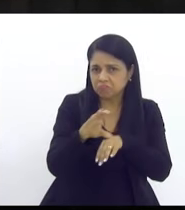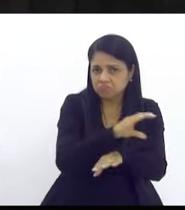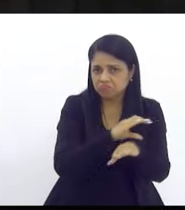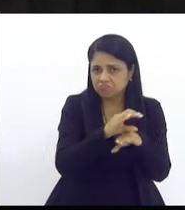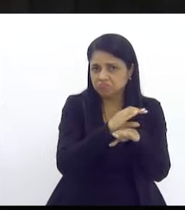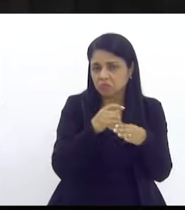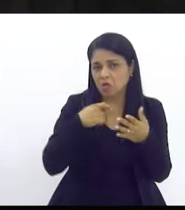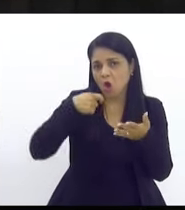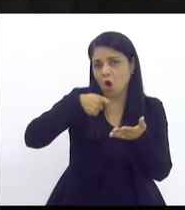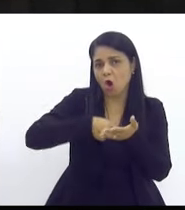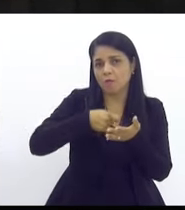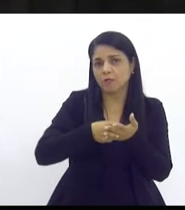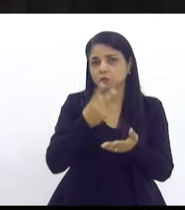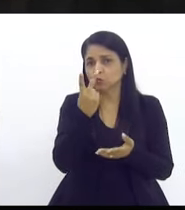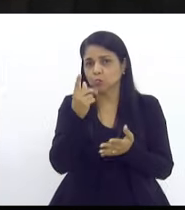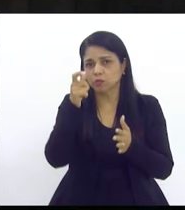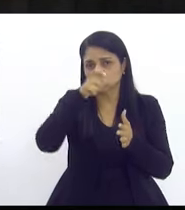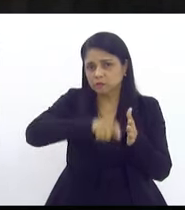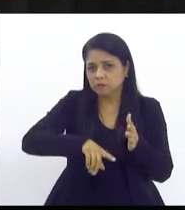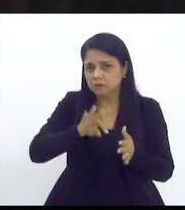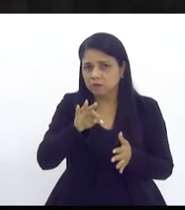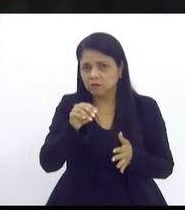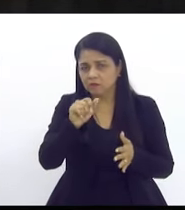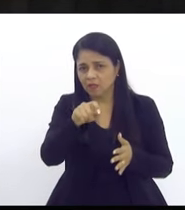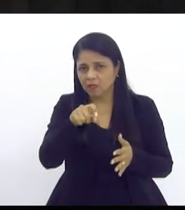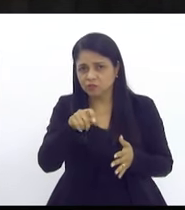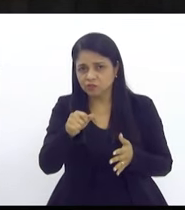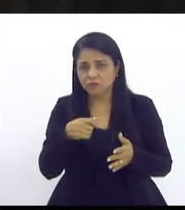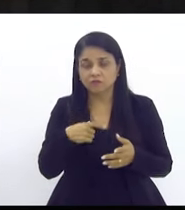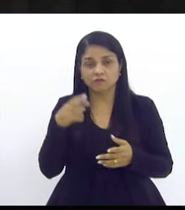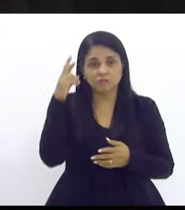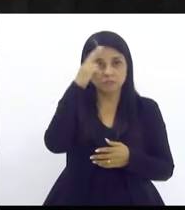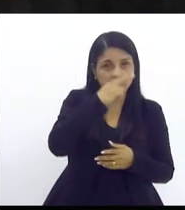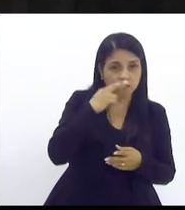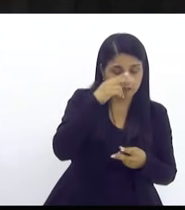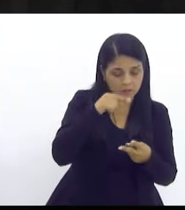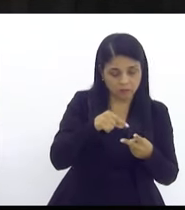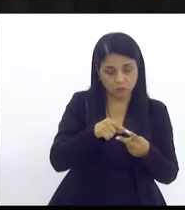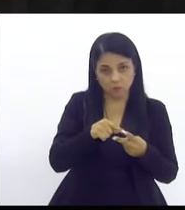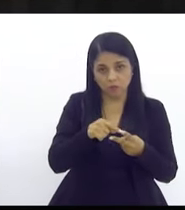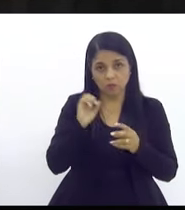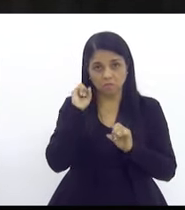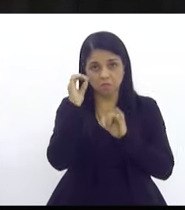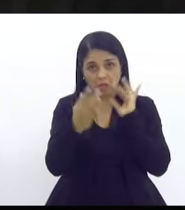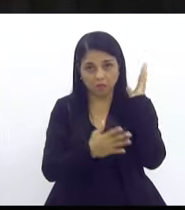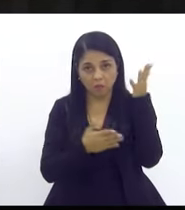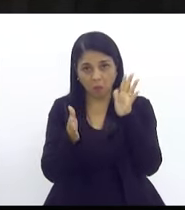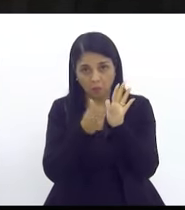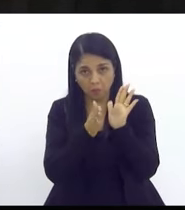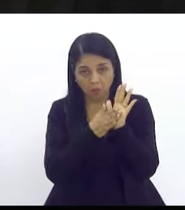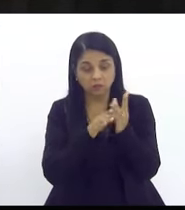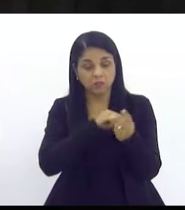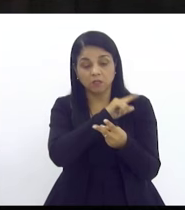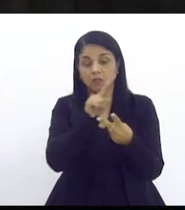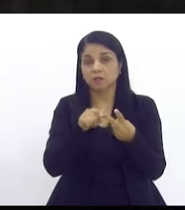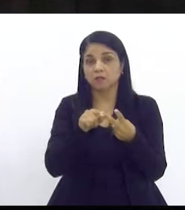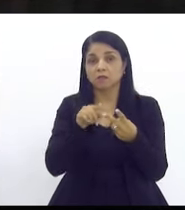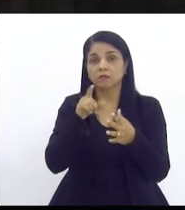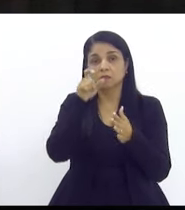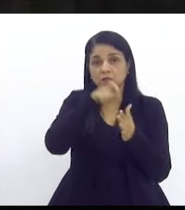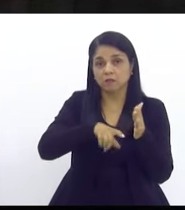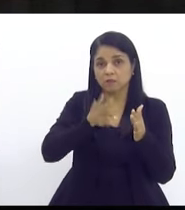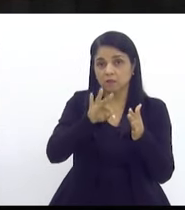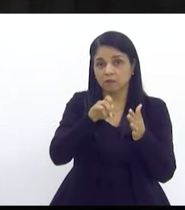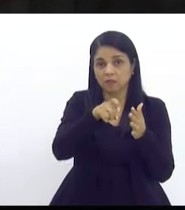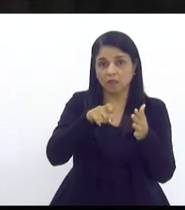será cobrado duas taxas, a taxa de fiscalização ambiental, ora proposta, e a taxa que